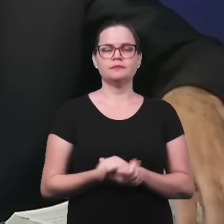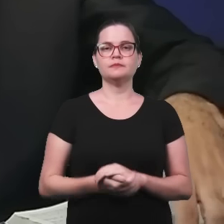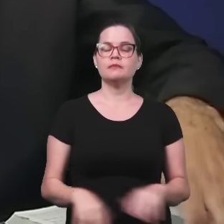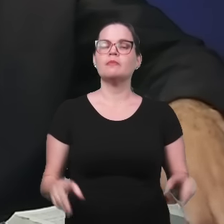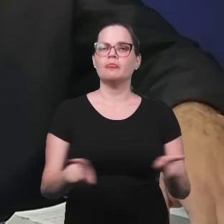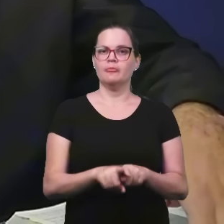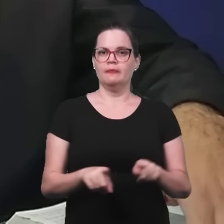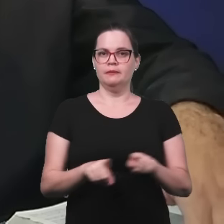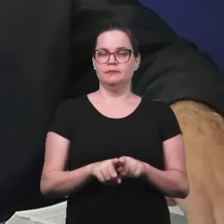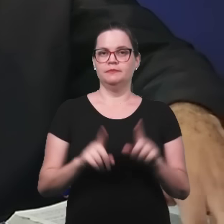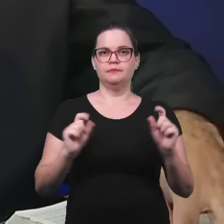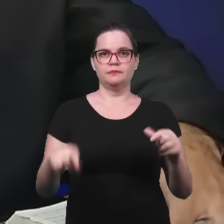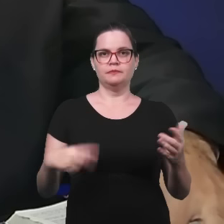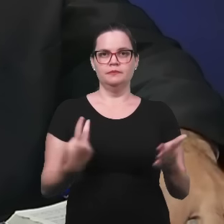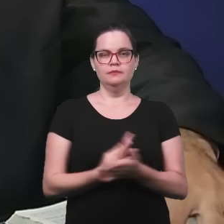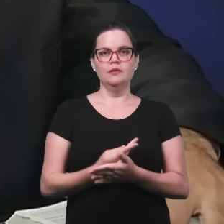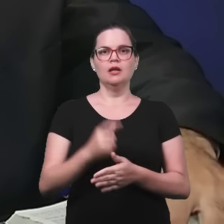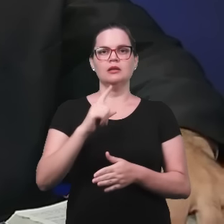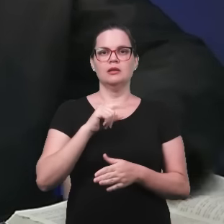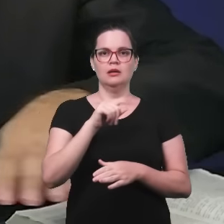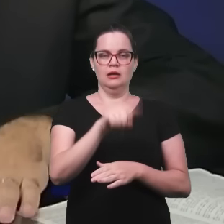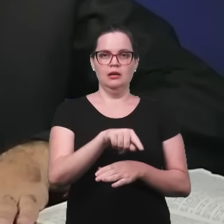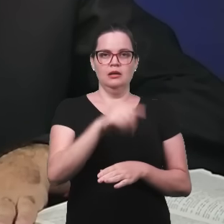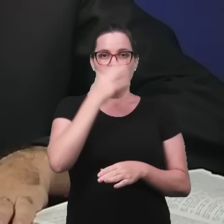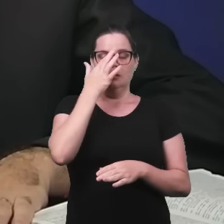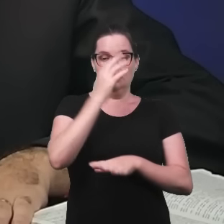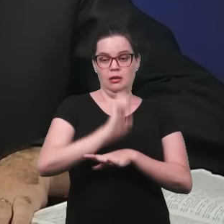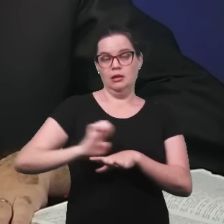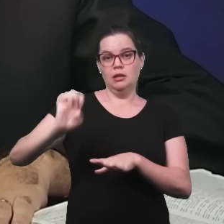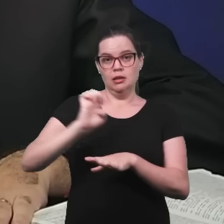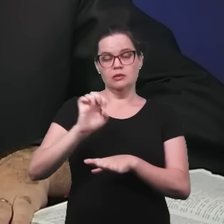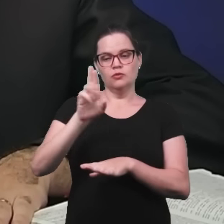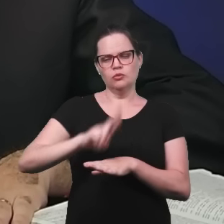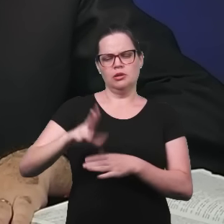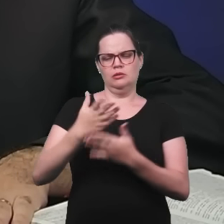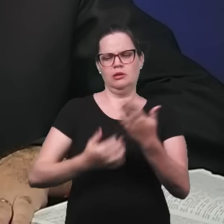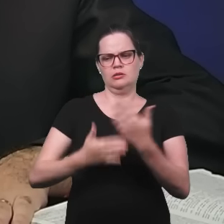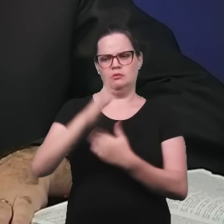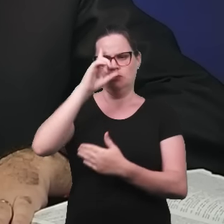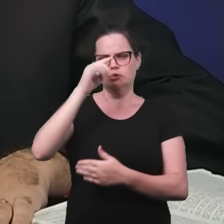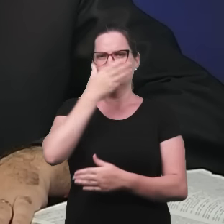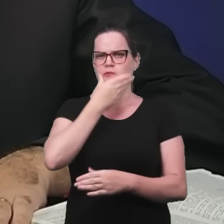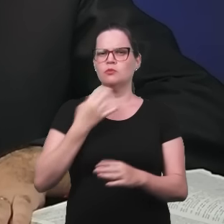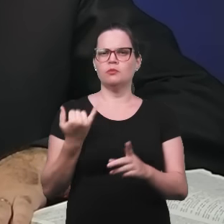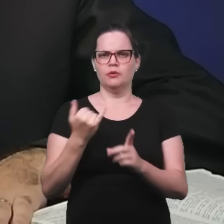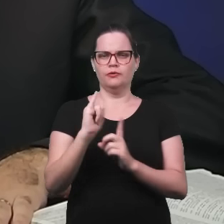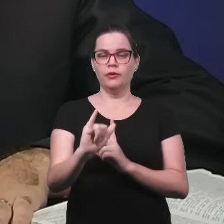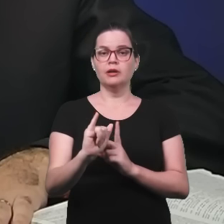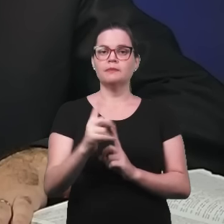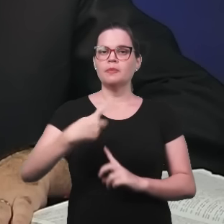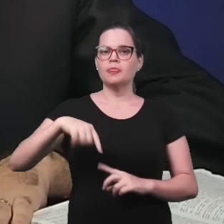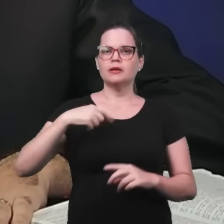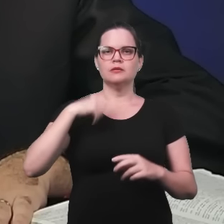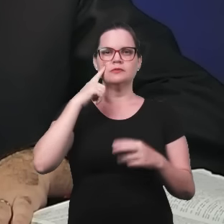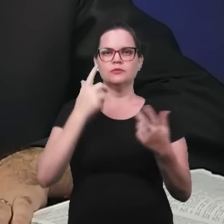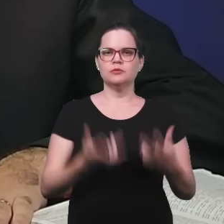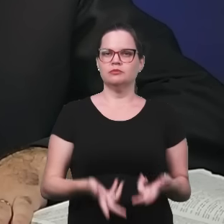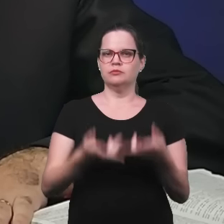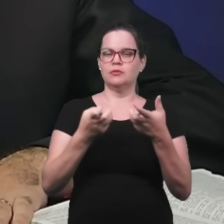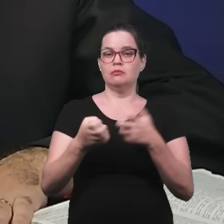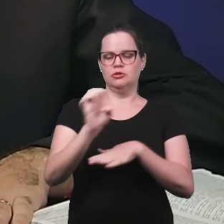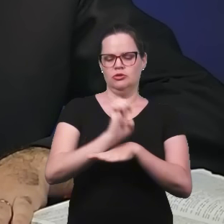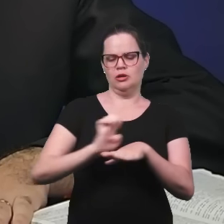tem foi um profeta usado por Deus, e a gente vê em muitos momentos Elias como